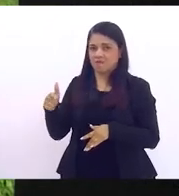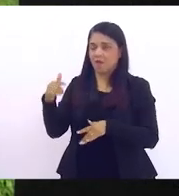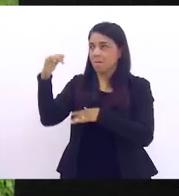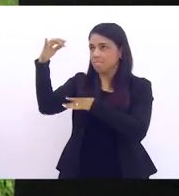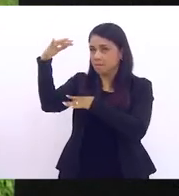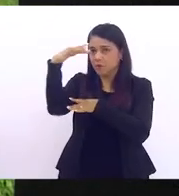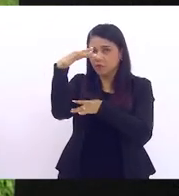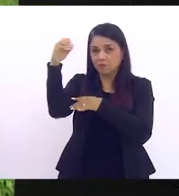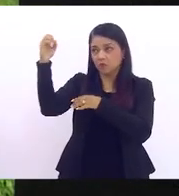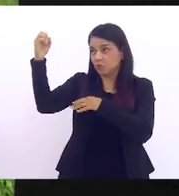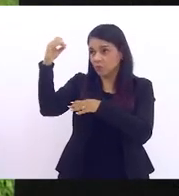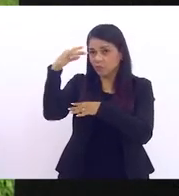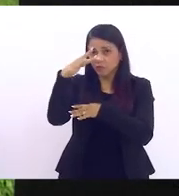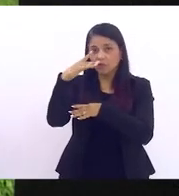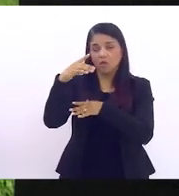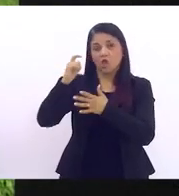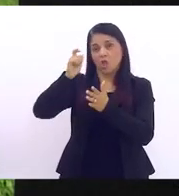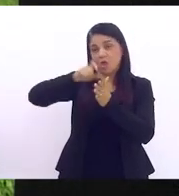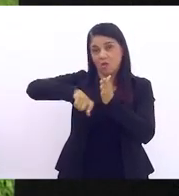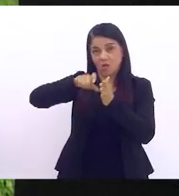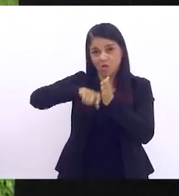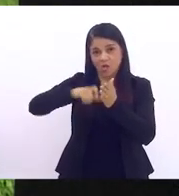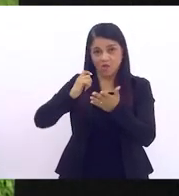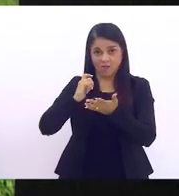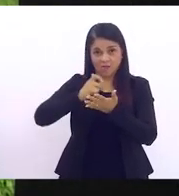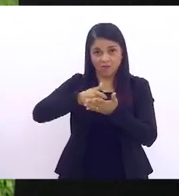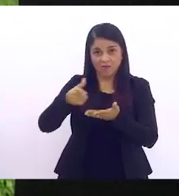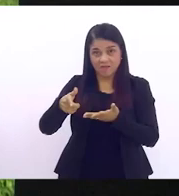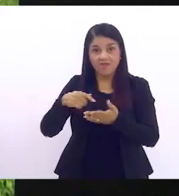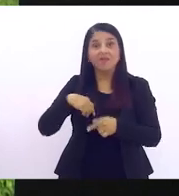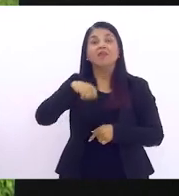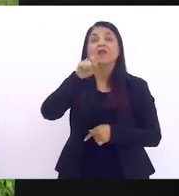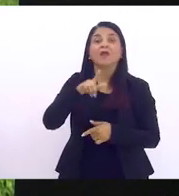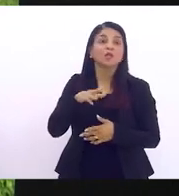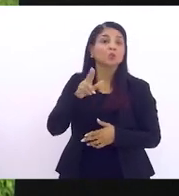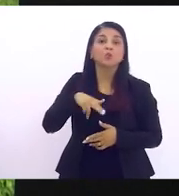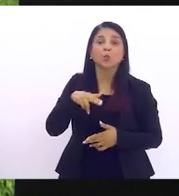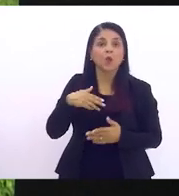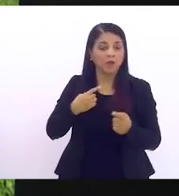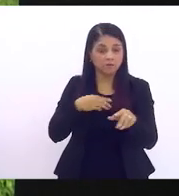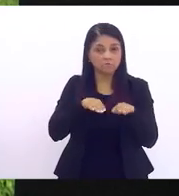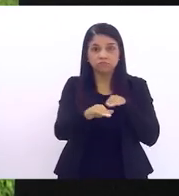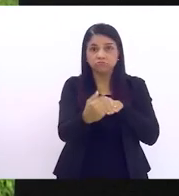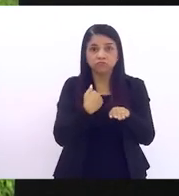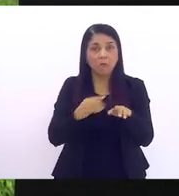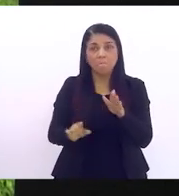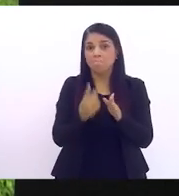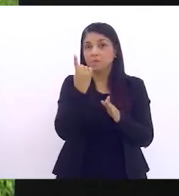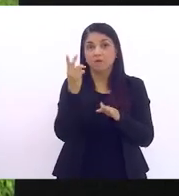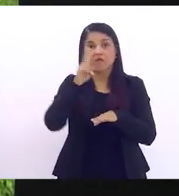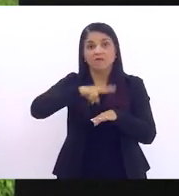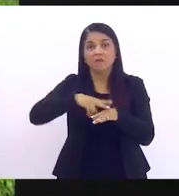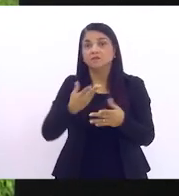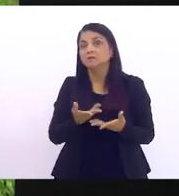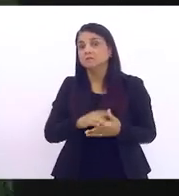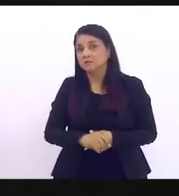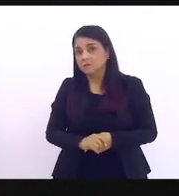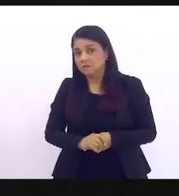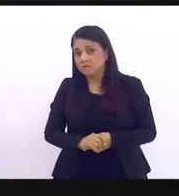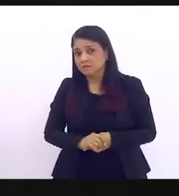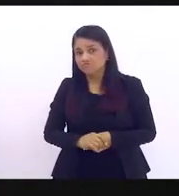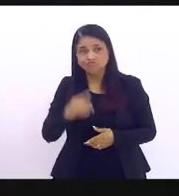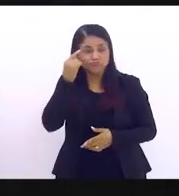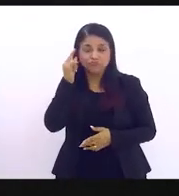mas e quem nunca visitou aquela via essa sinalização que tá indicando a ele que ali tem um PED eletrônico pode passar